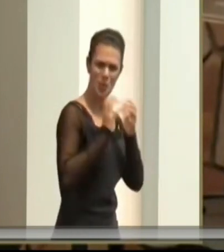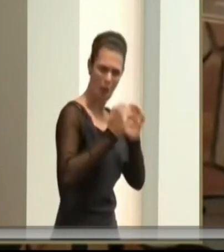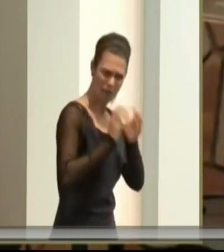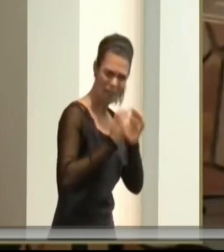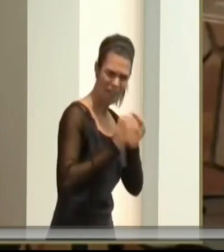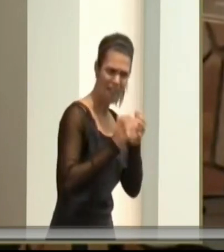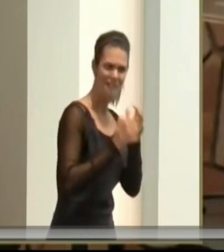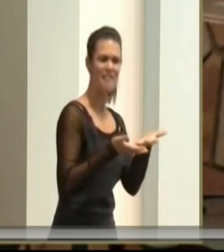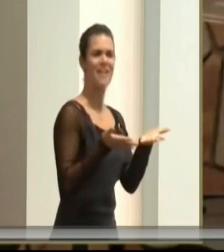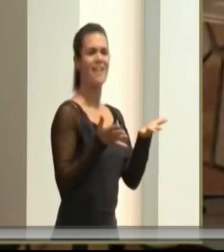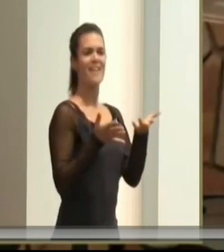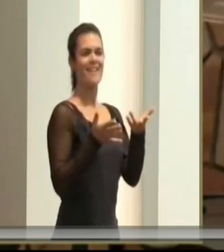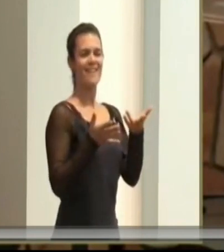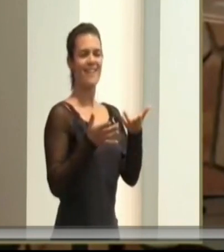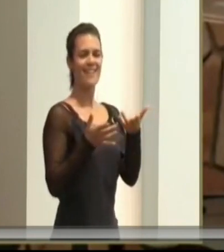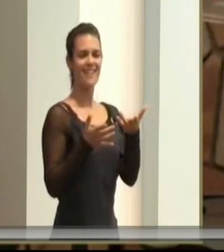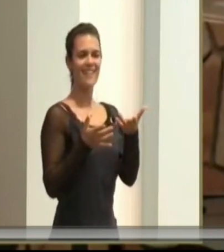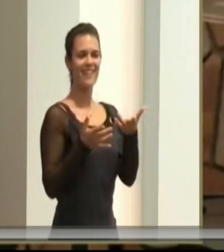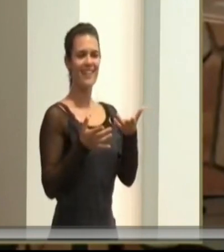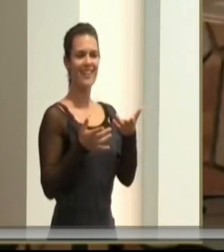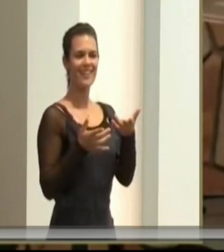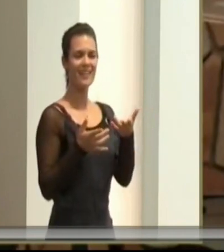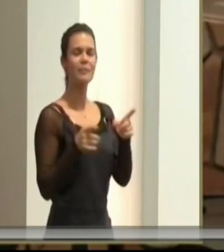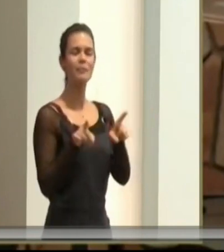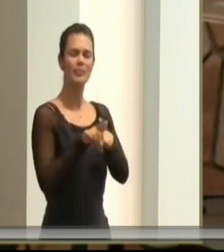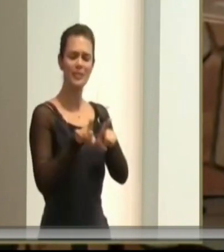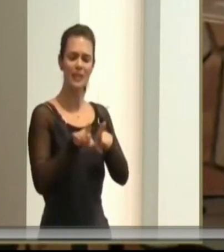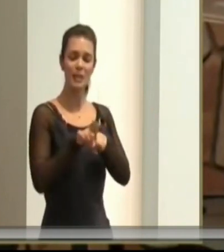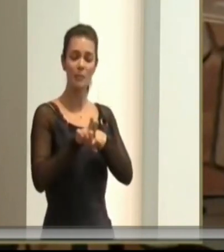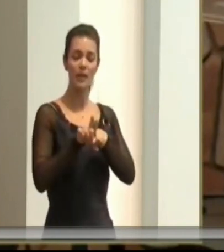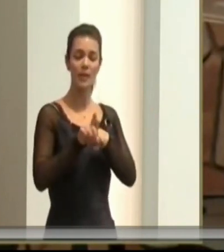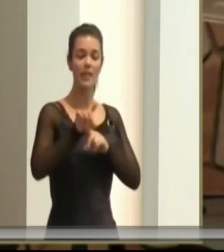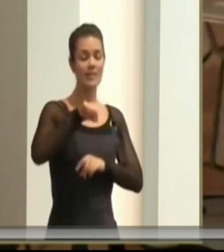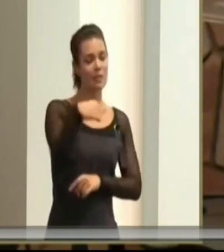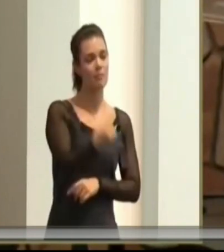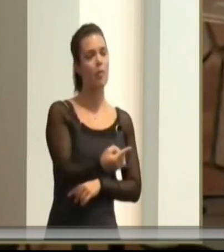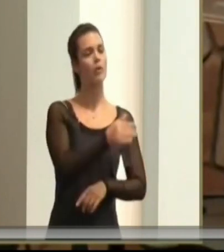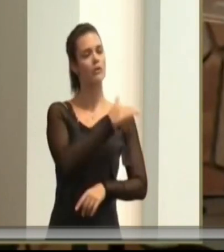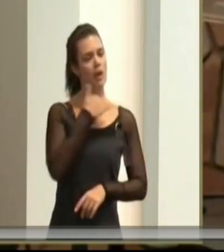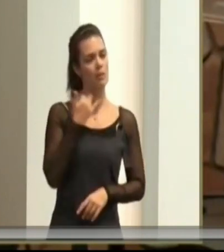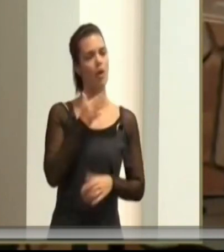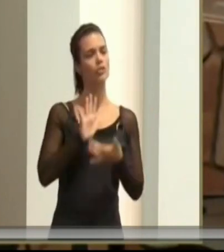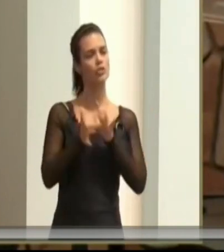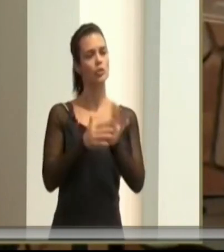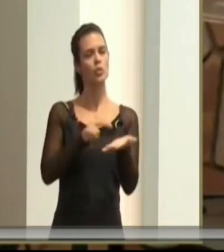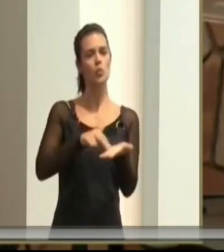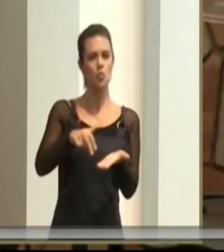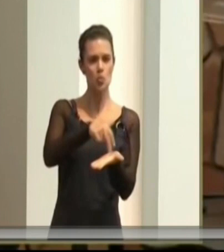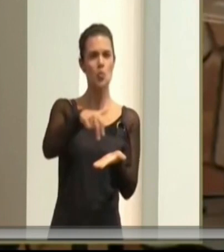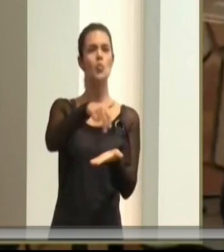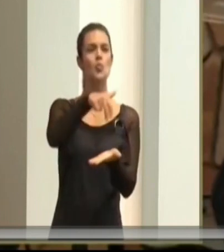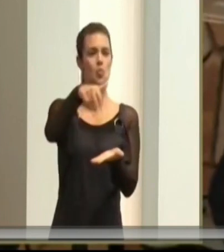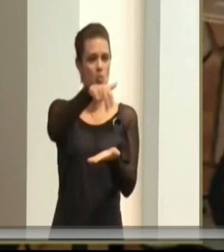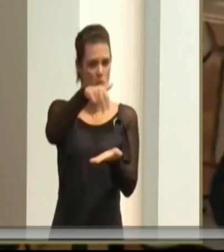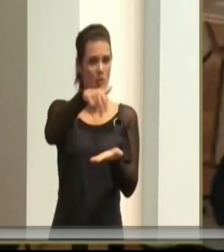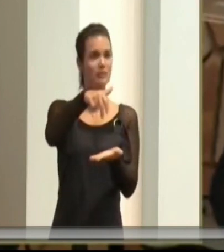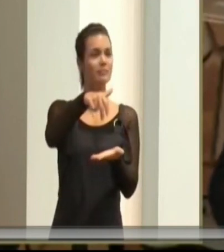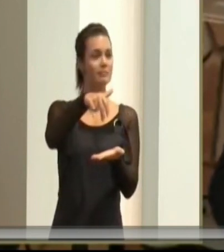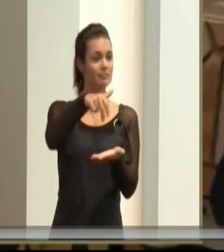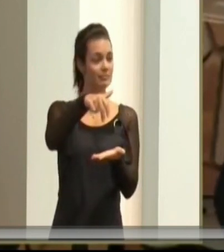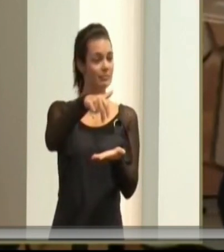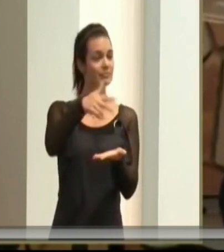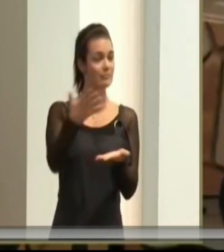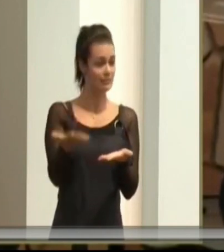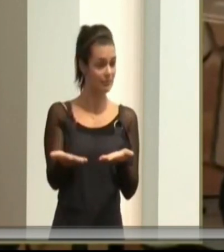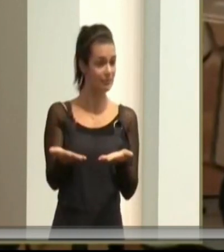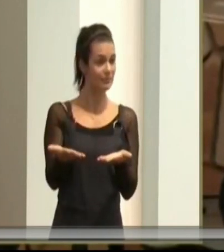irmãos, aparecendo a Paulo como um abortivo, aparecendo a Tiago, seu irmão. E ele deu